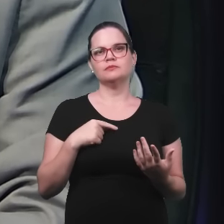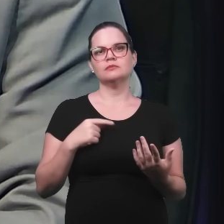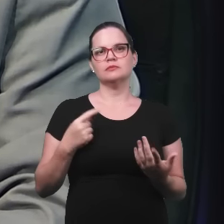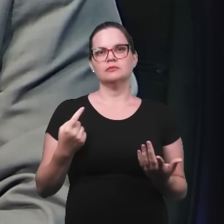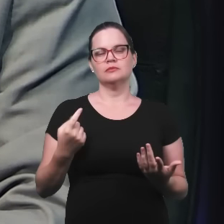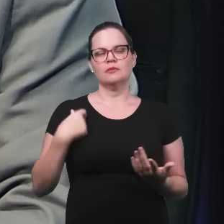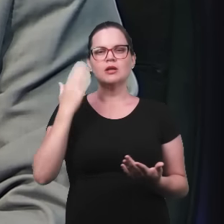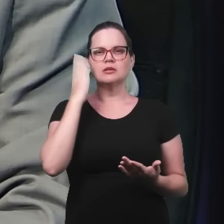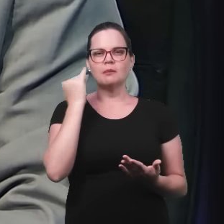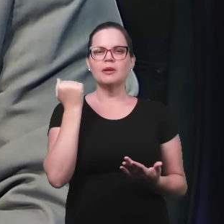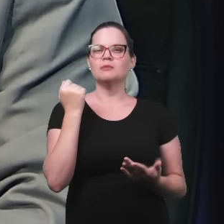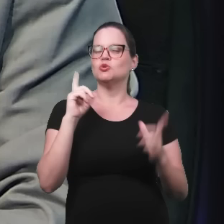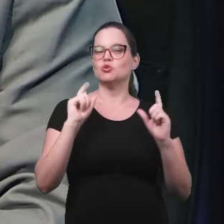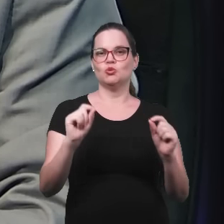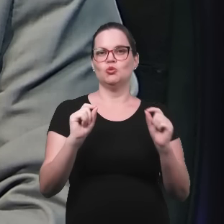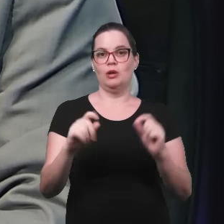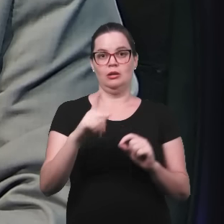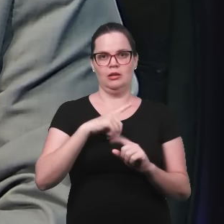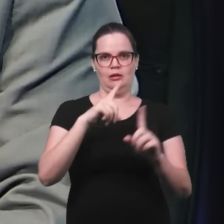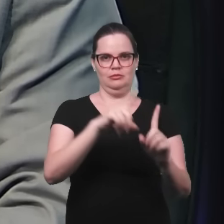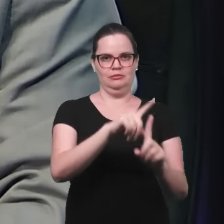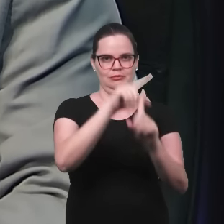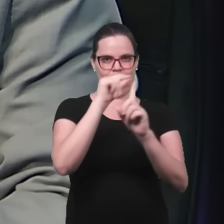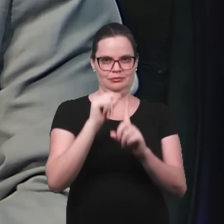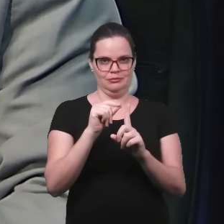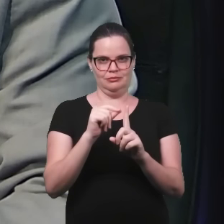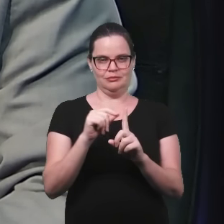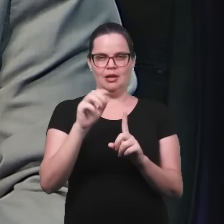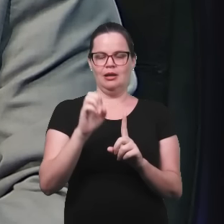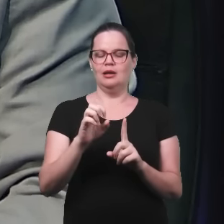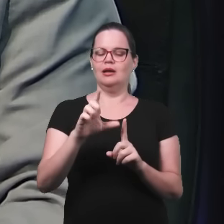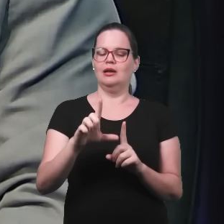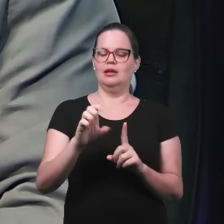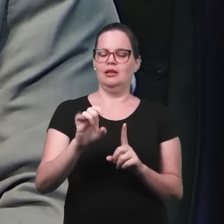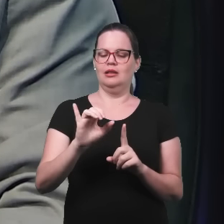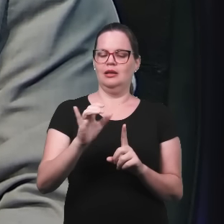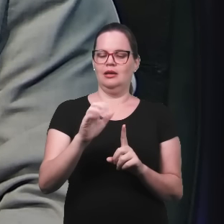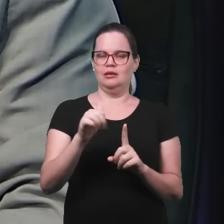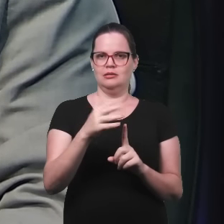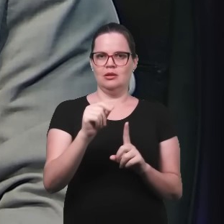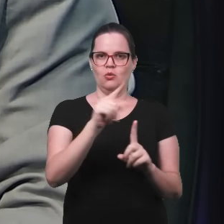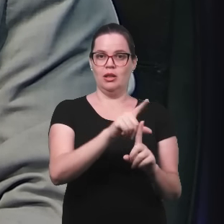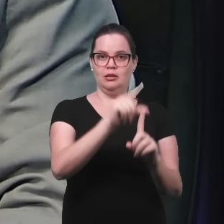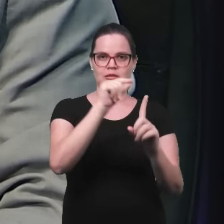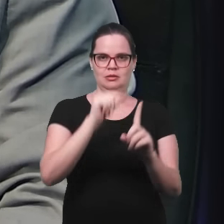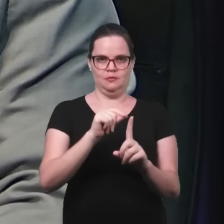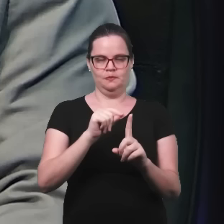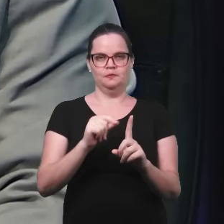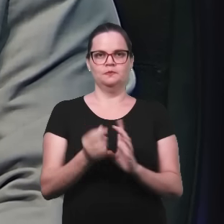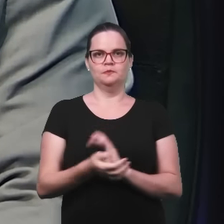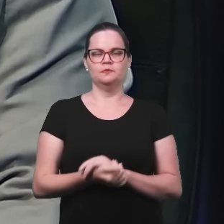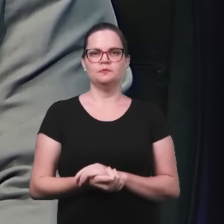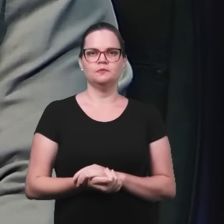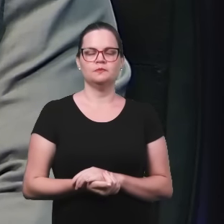a eleição, né? Então Deus elegeu a